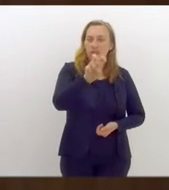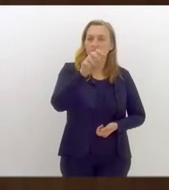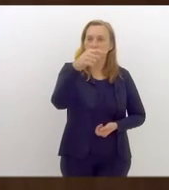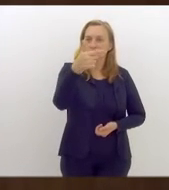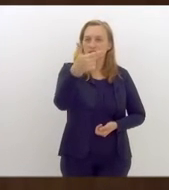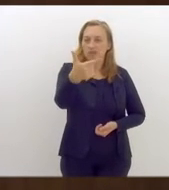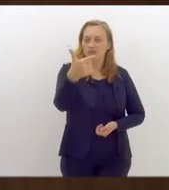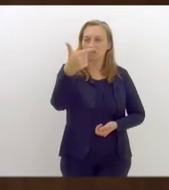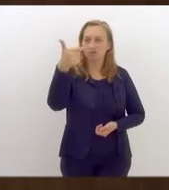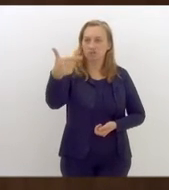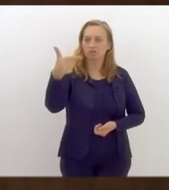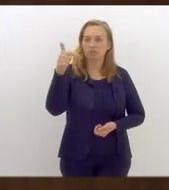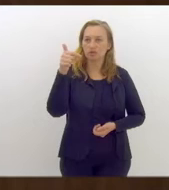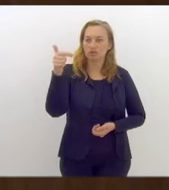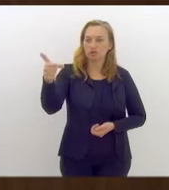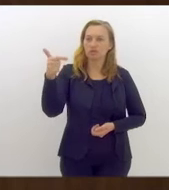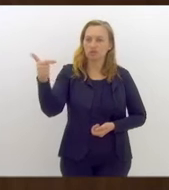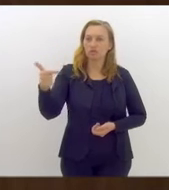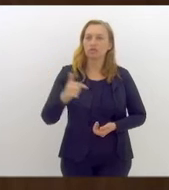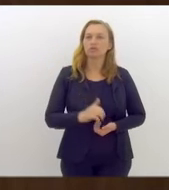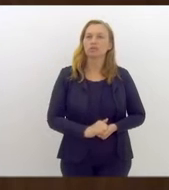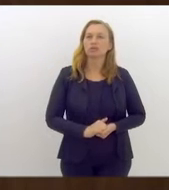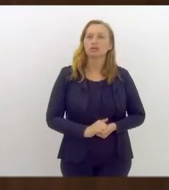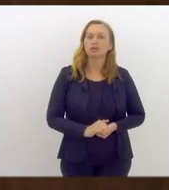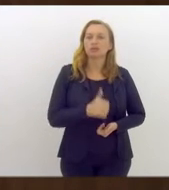1522 de 2022,